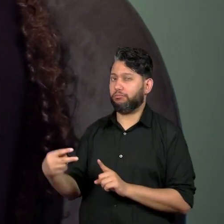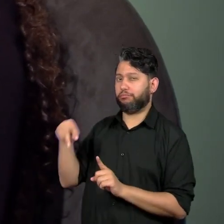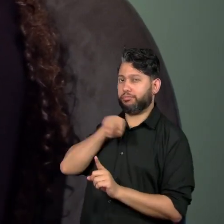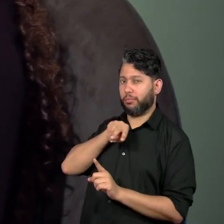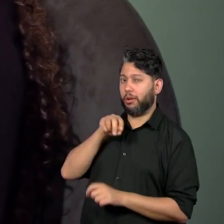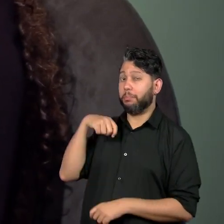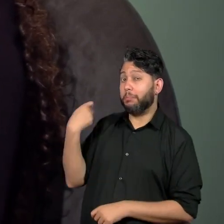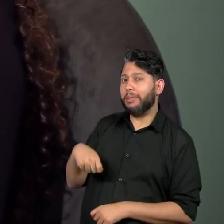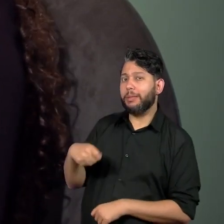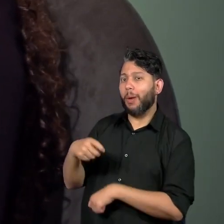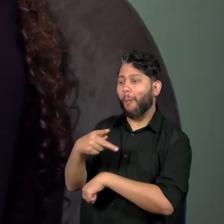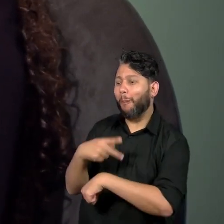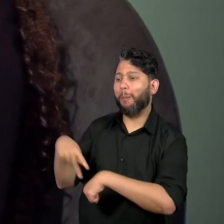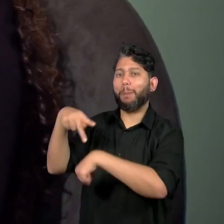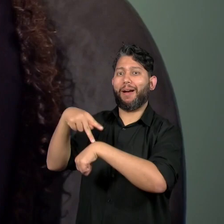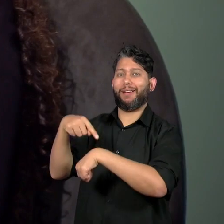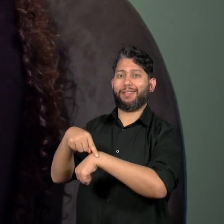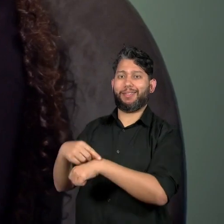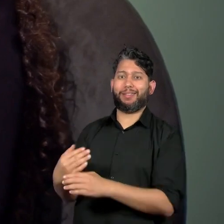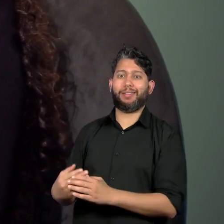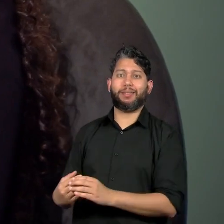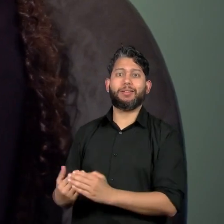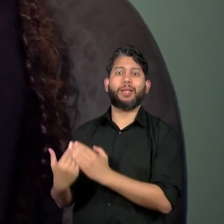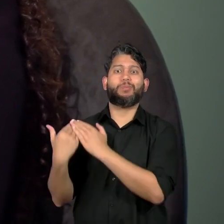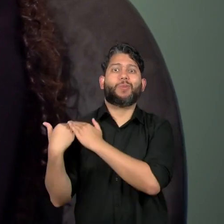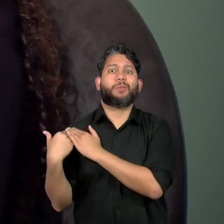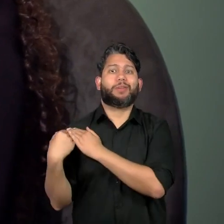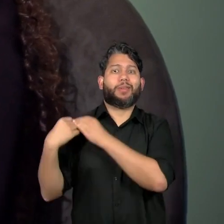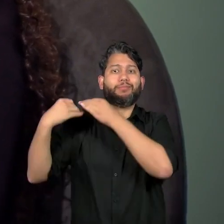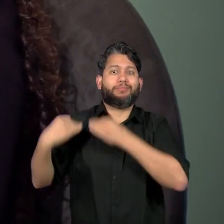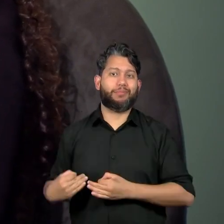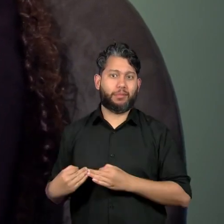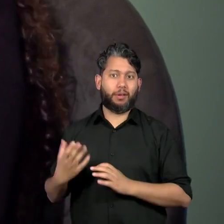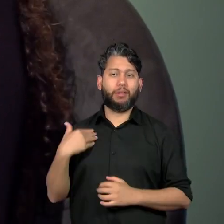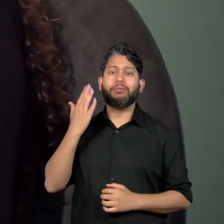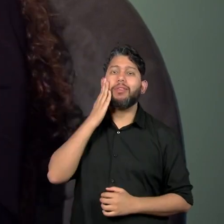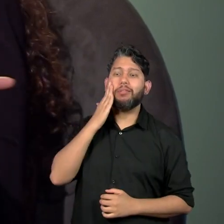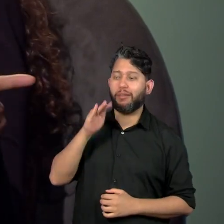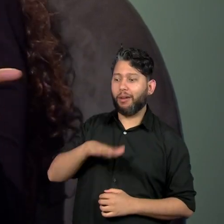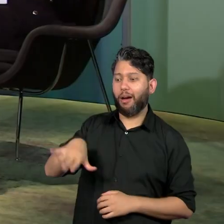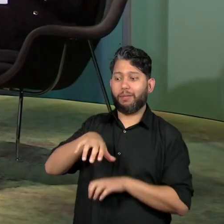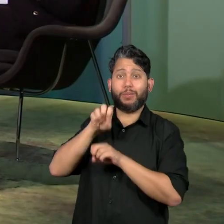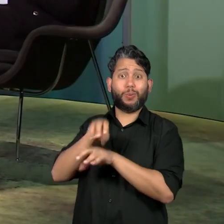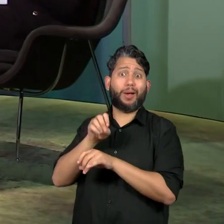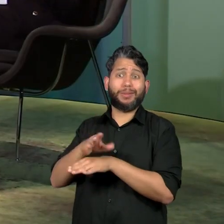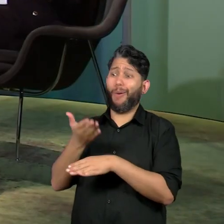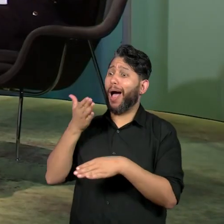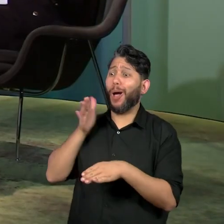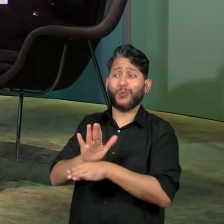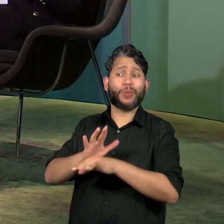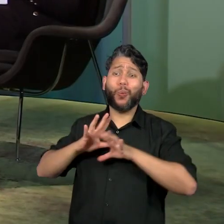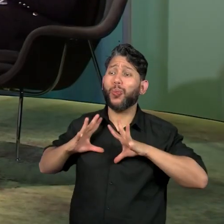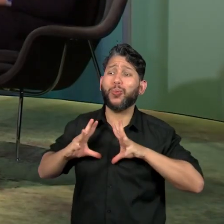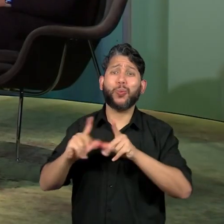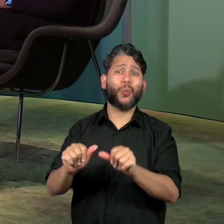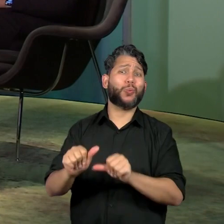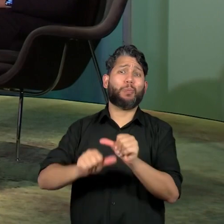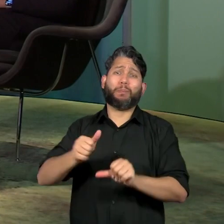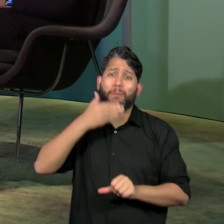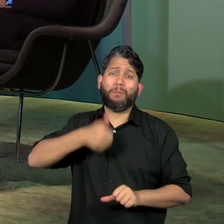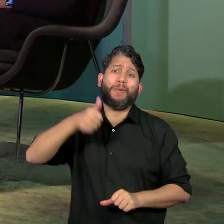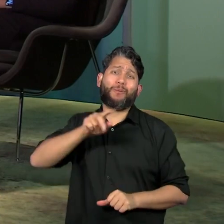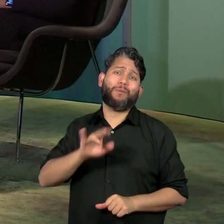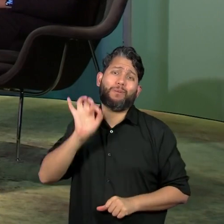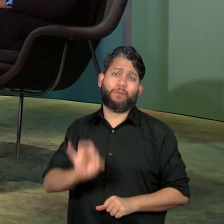de país. Enquanto a gente não tiver um projeto de país e entender que a educação é saída para todas essas questões que a gente está tendo,